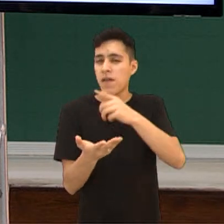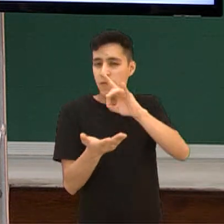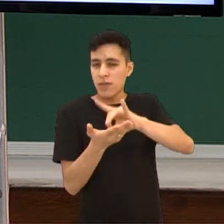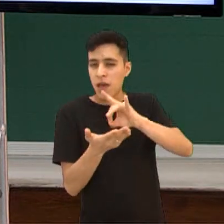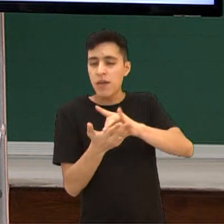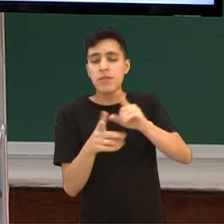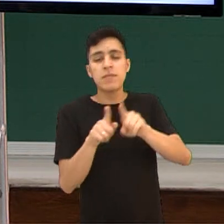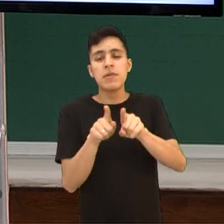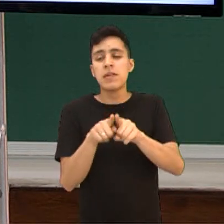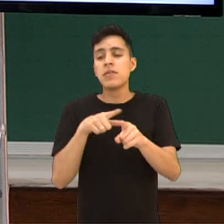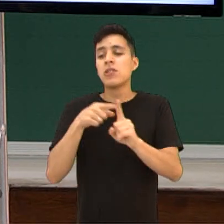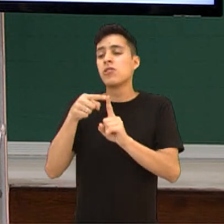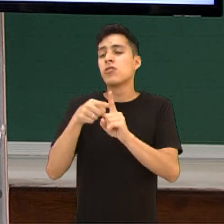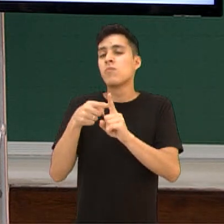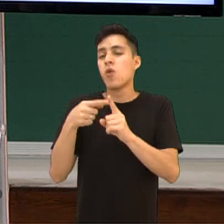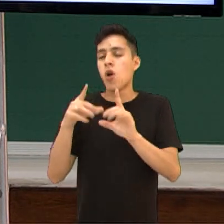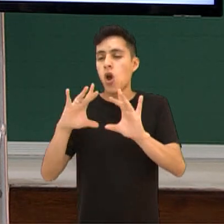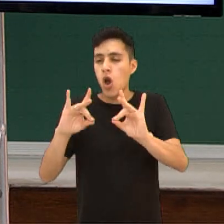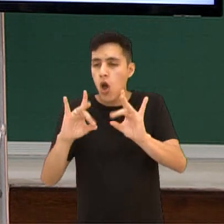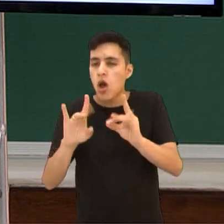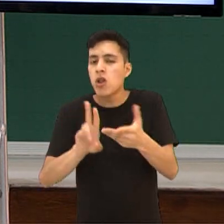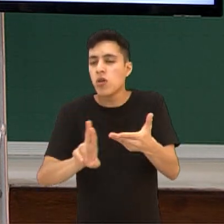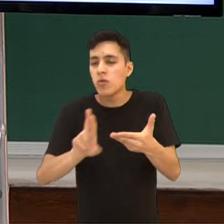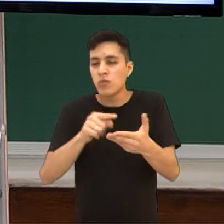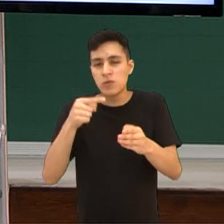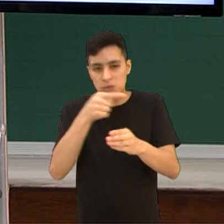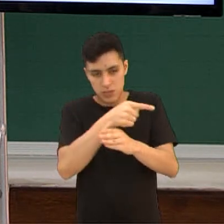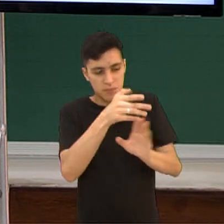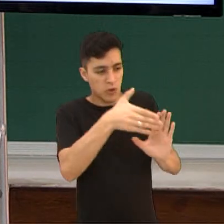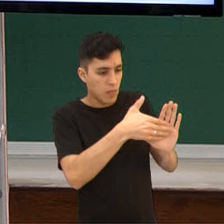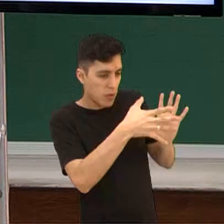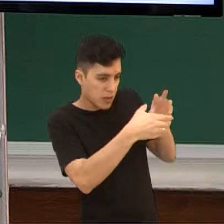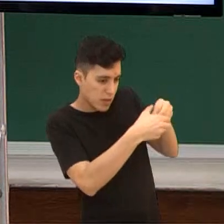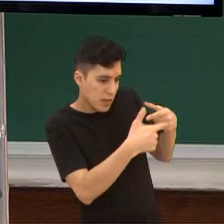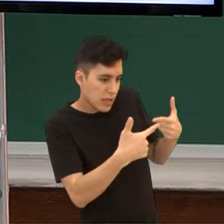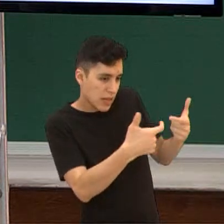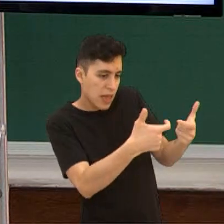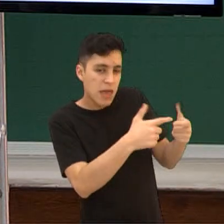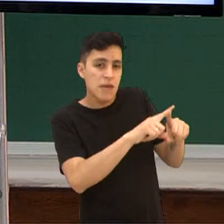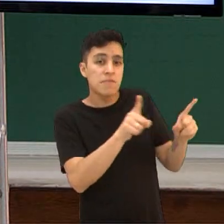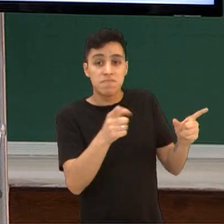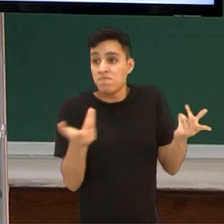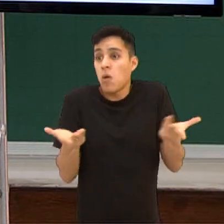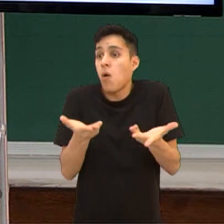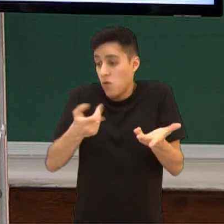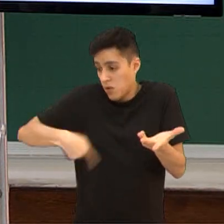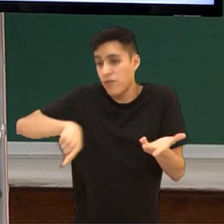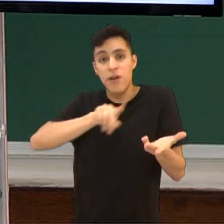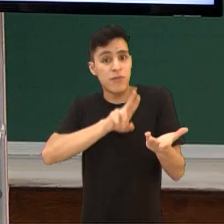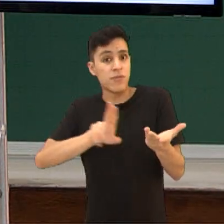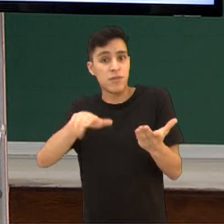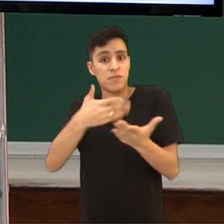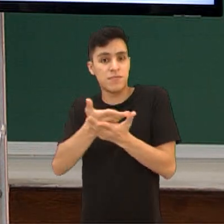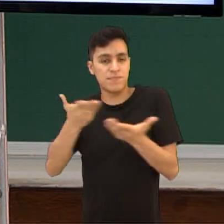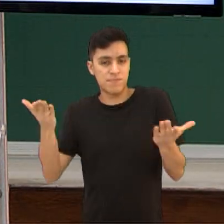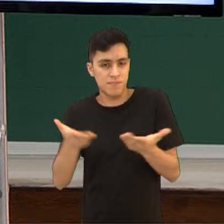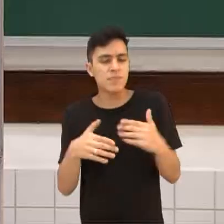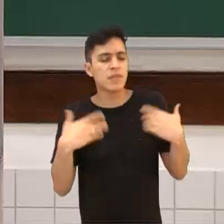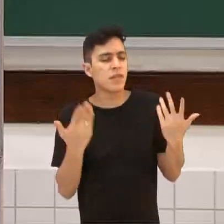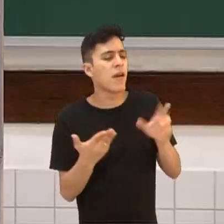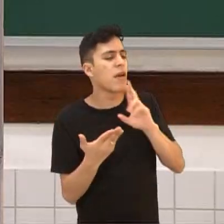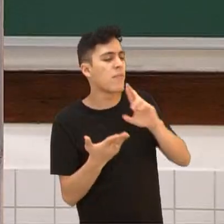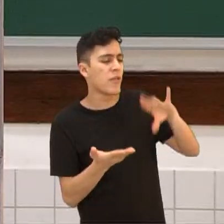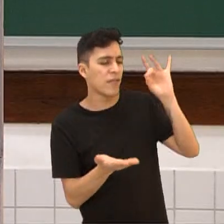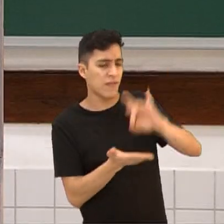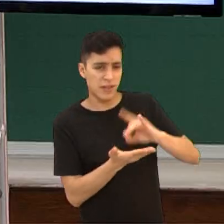surgiu na Segunda Guerra Mundial lá, né? Que era para outros propósitos mais medicinais. Né? Então, a resposta a ela é verdadeira,